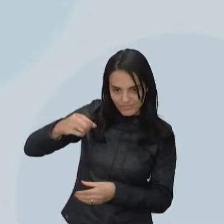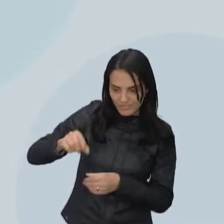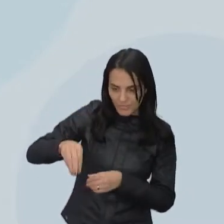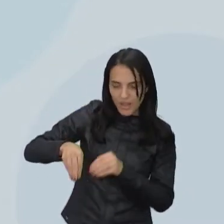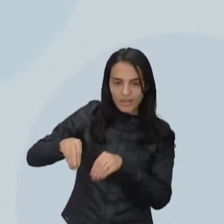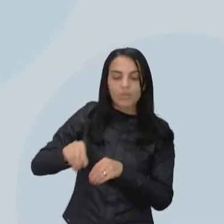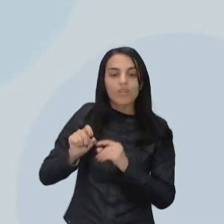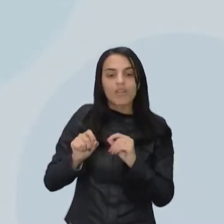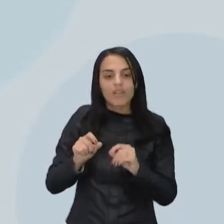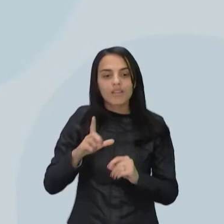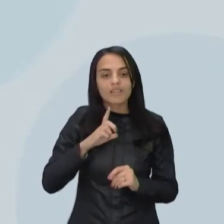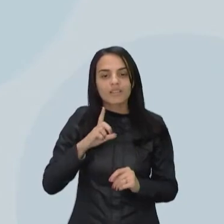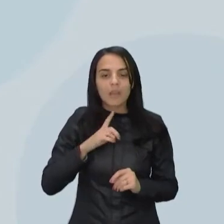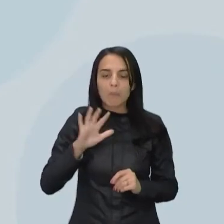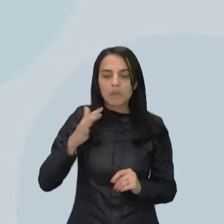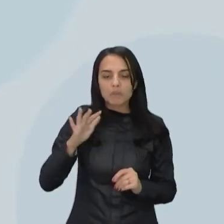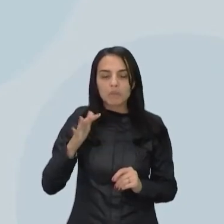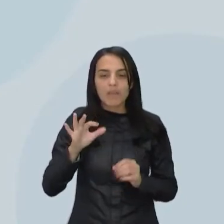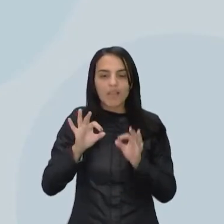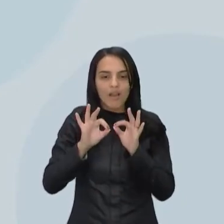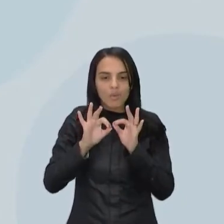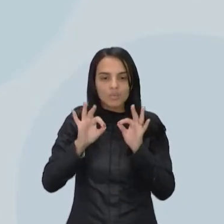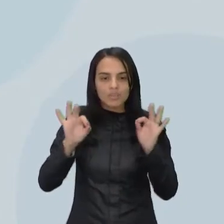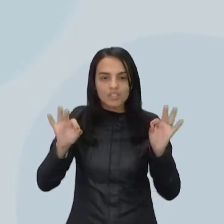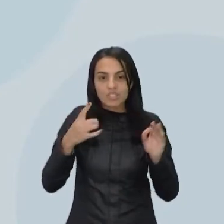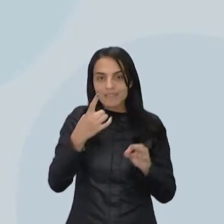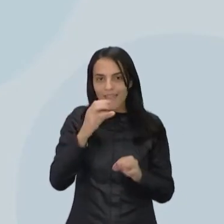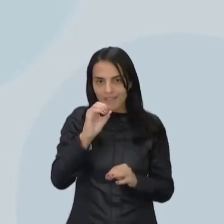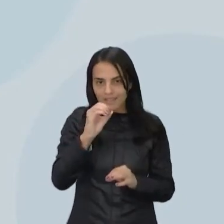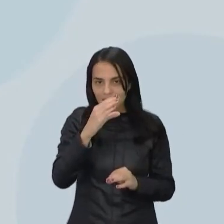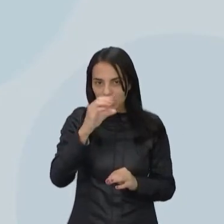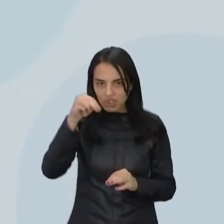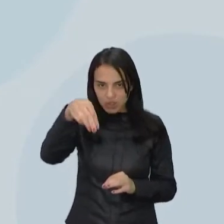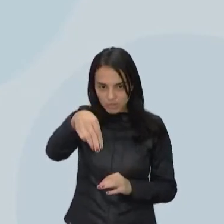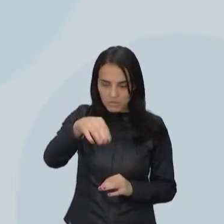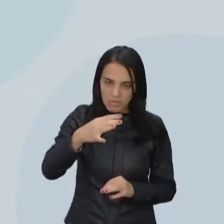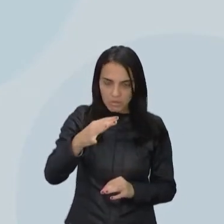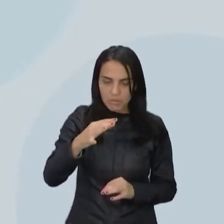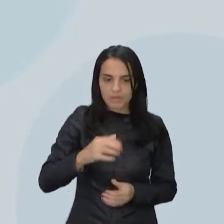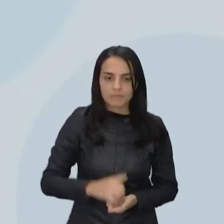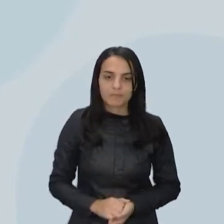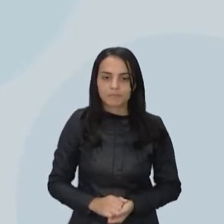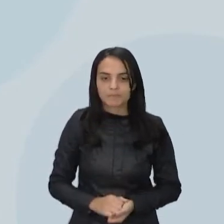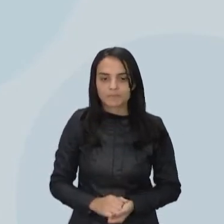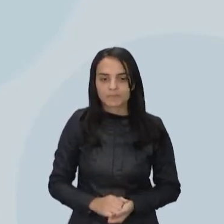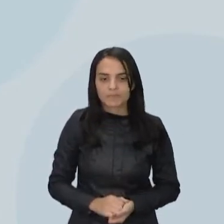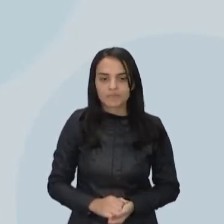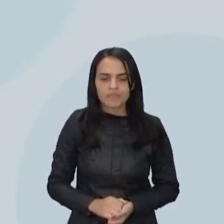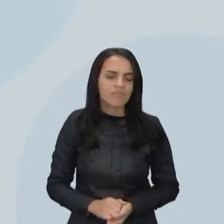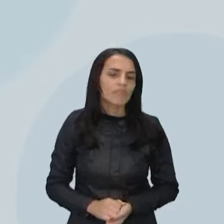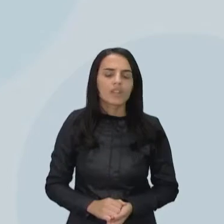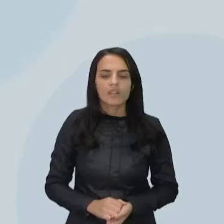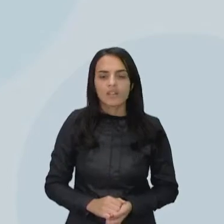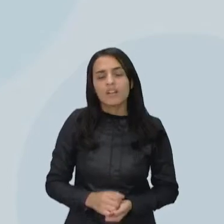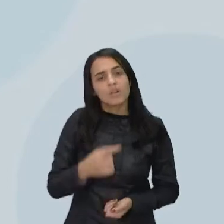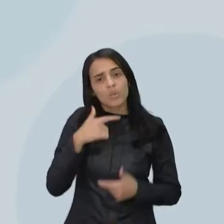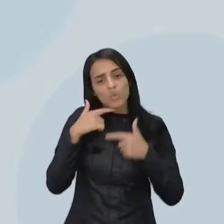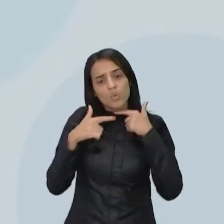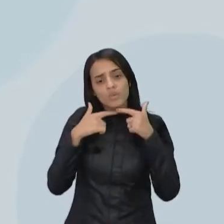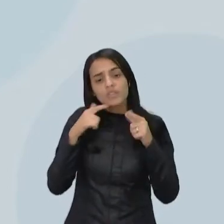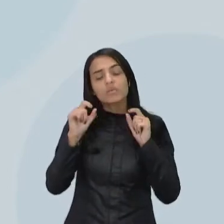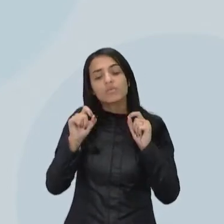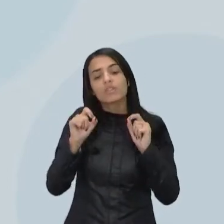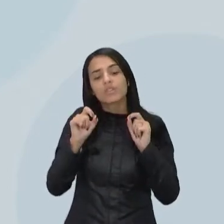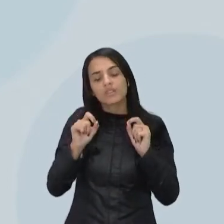tela, tem um diâmetro de 10 centímetros, tá bom? E aí, o que me surgiu de dúvida é